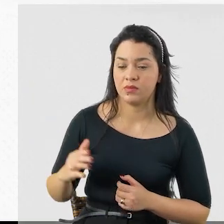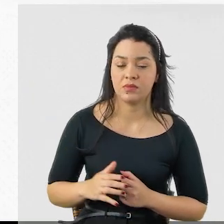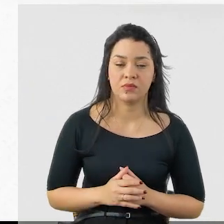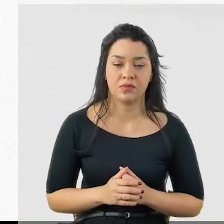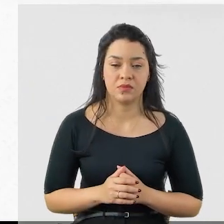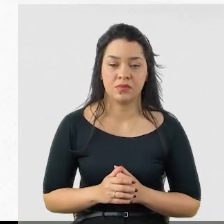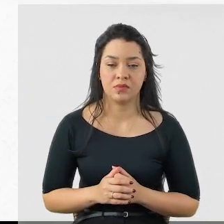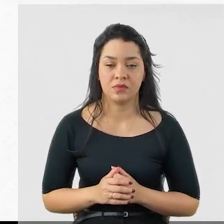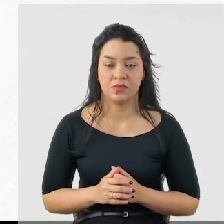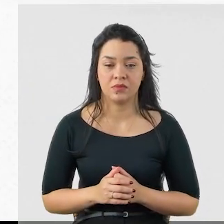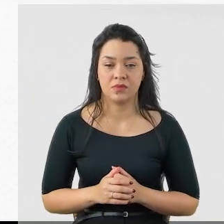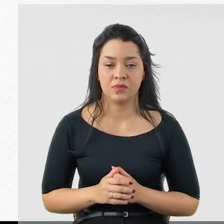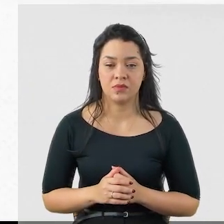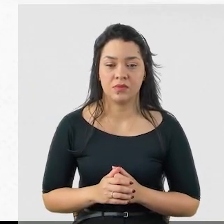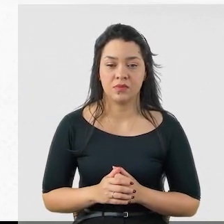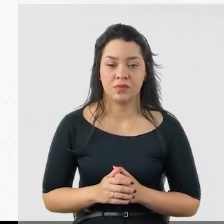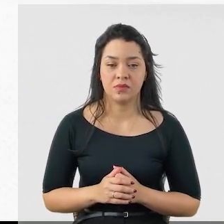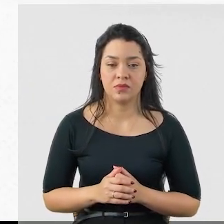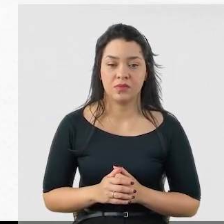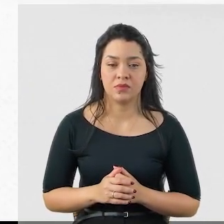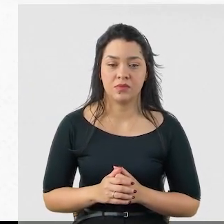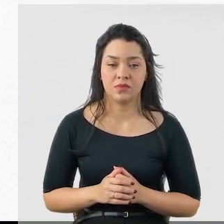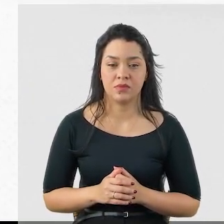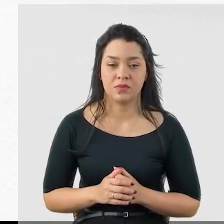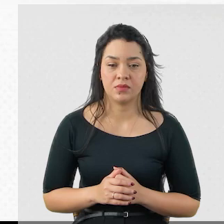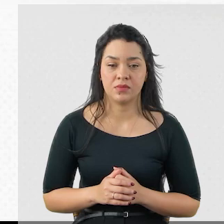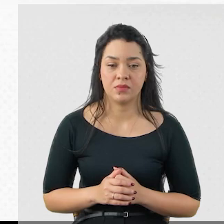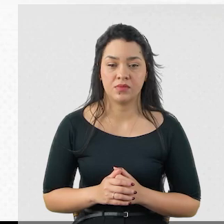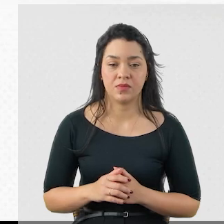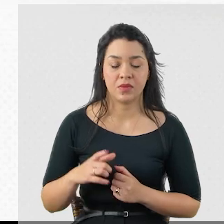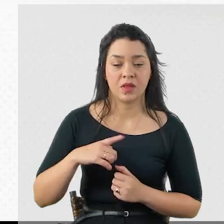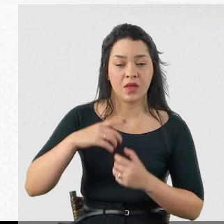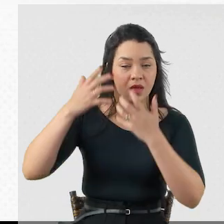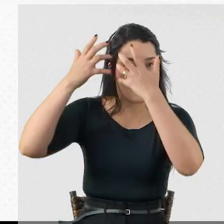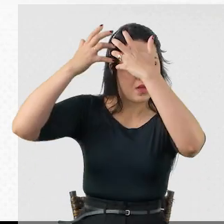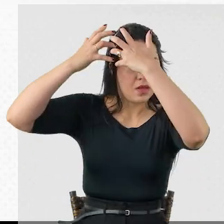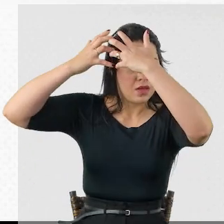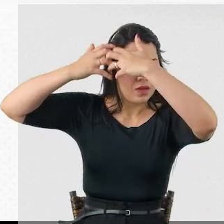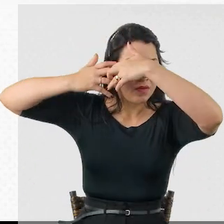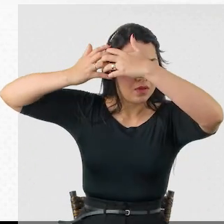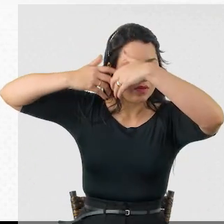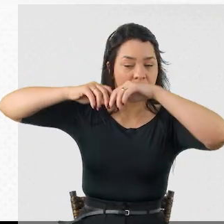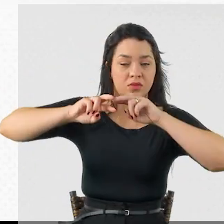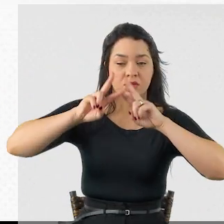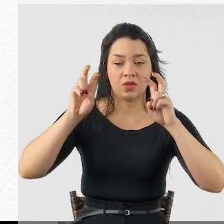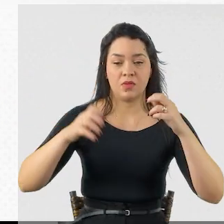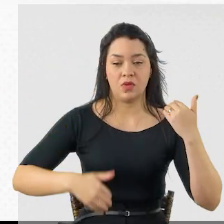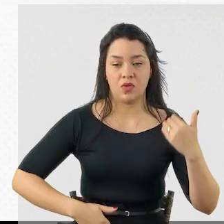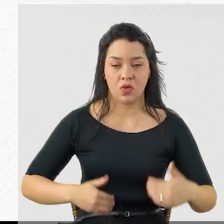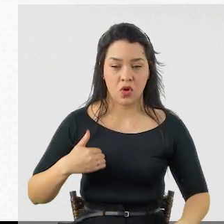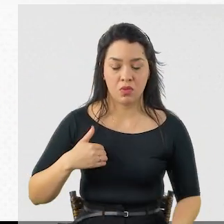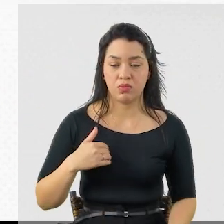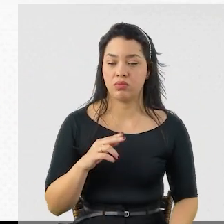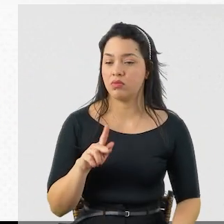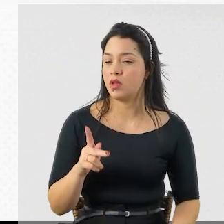maravilhoso. Ele é artista visual e arte educador. Ele faz reflexões sobre o corpo não hegemônico, atravessando questões